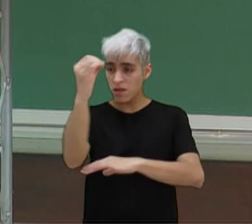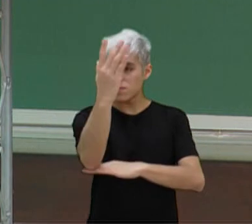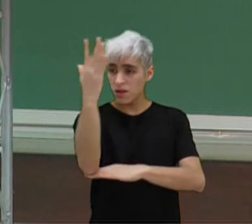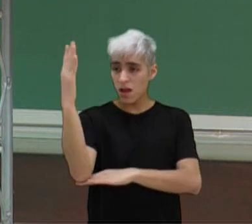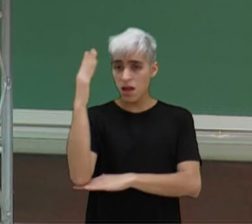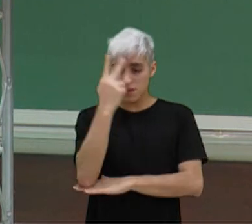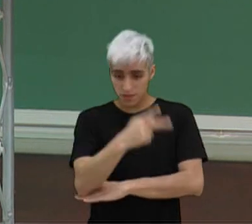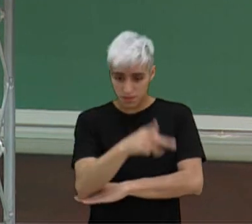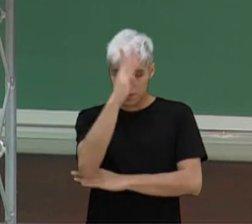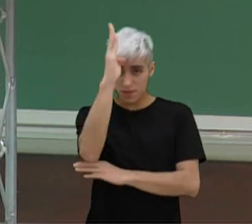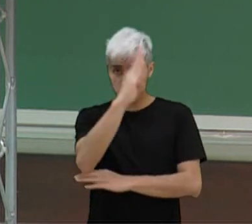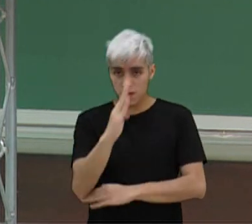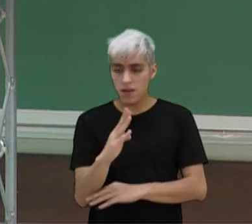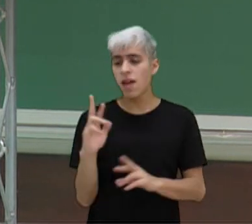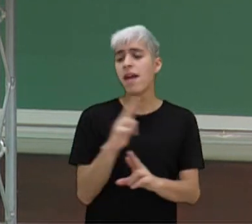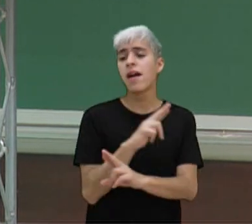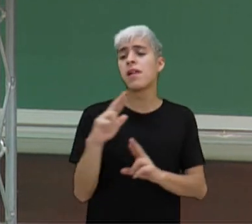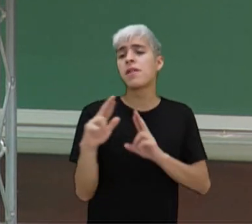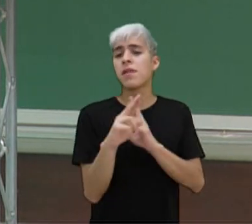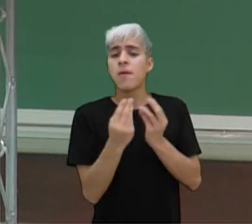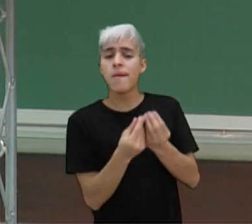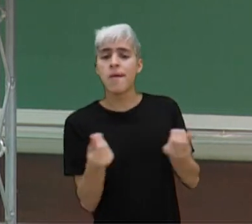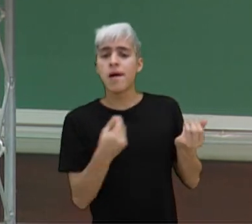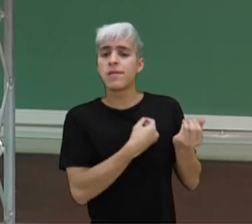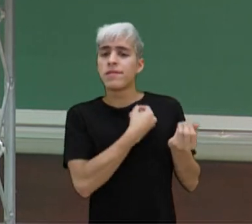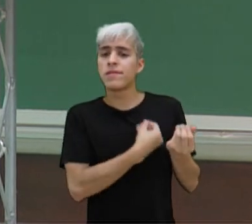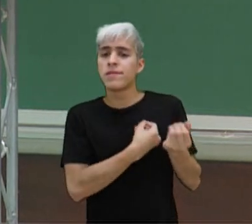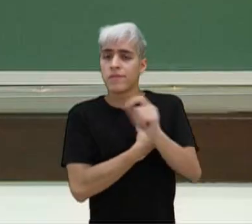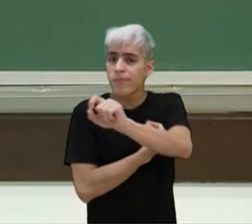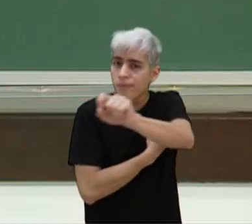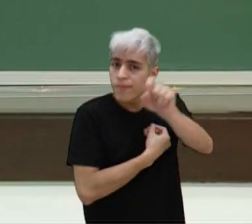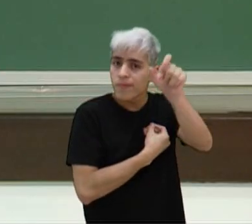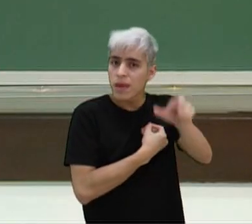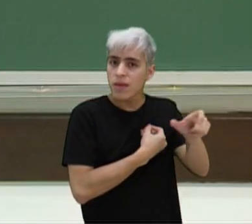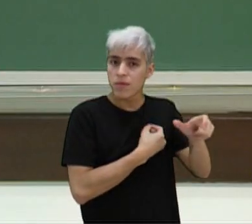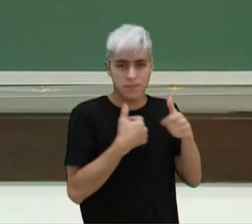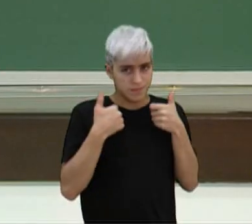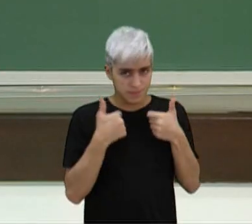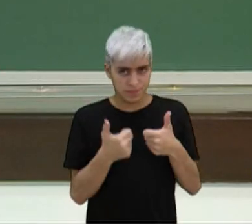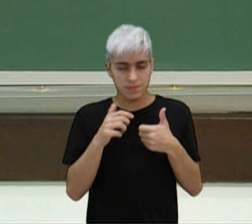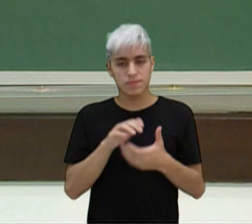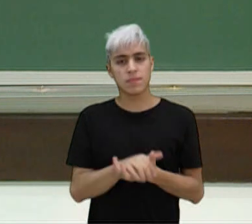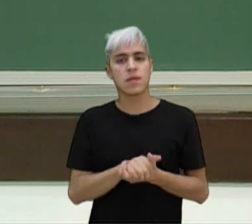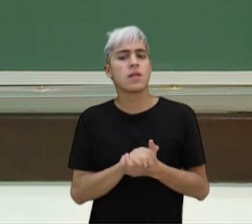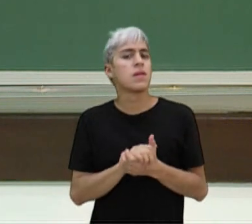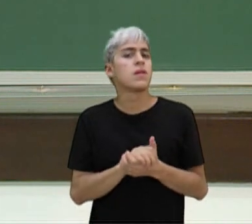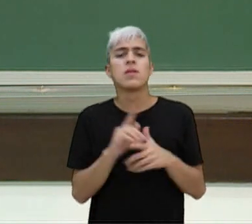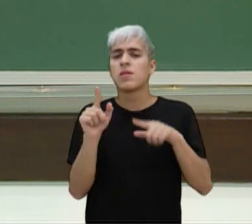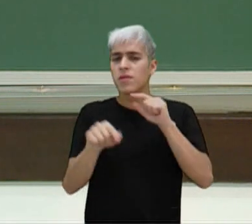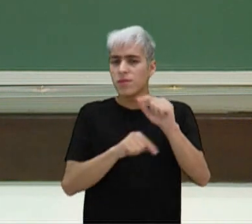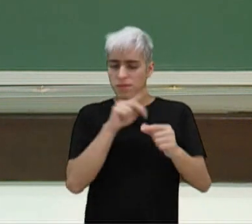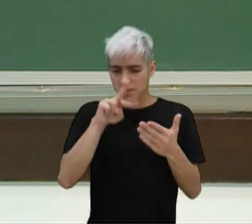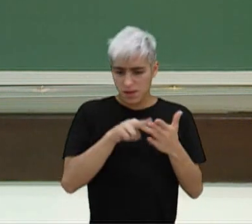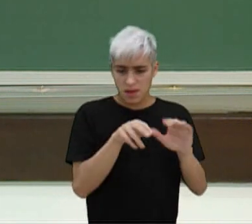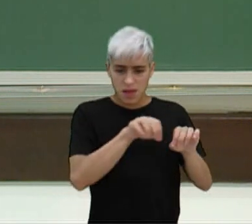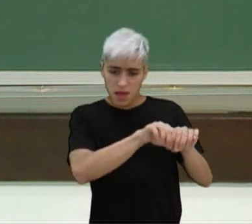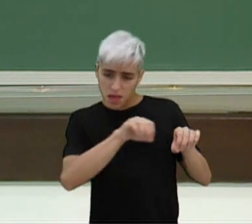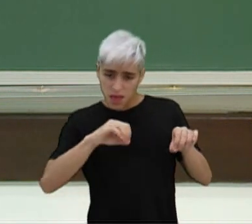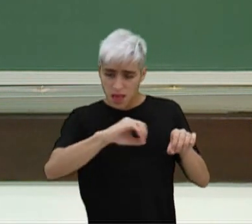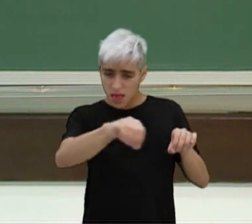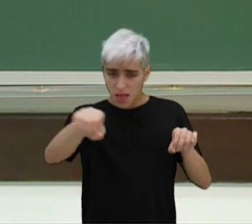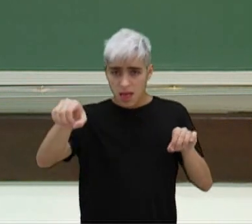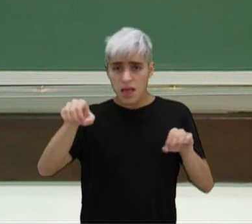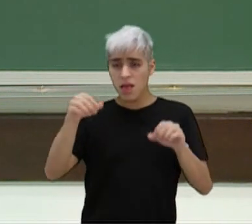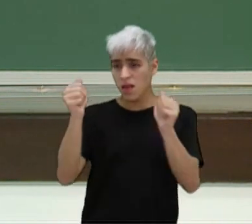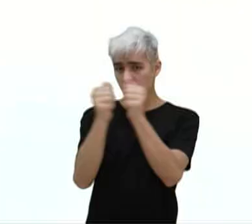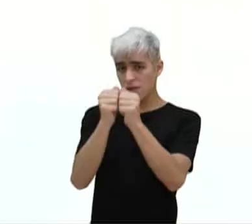Brasil e a relação com a qualidade de vida das pessoas, certo? Então, o que é o saneamento